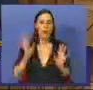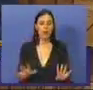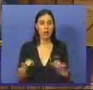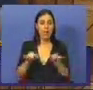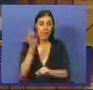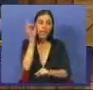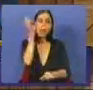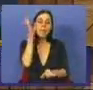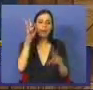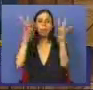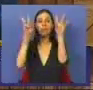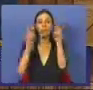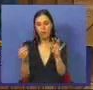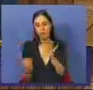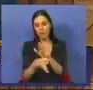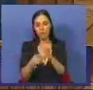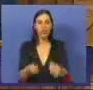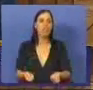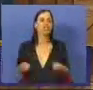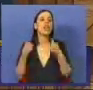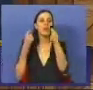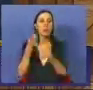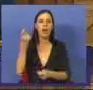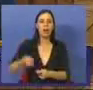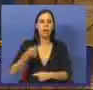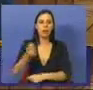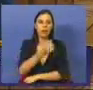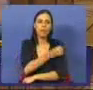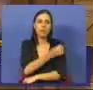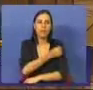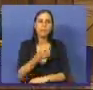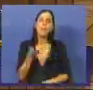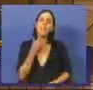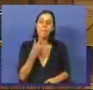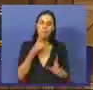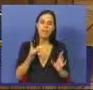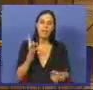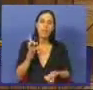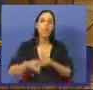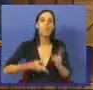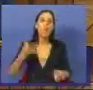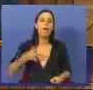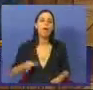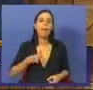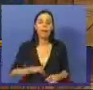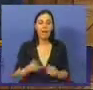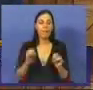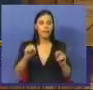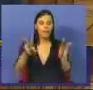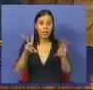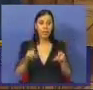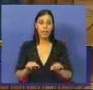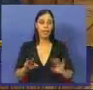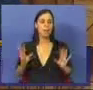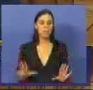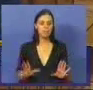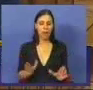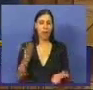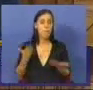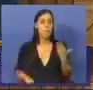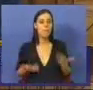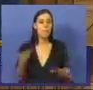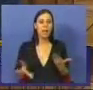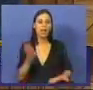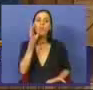esta marosca aqui chama-se Fundo de Investimento de Arrendamento Habitacional. Percebe-se exatamente o que se quer com isto. Quer-se limpar os balanços